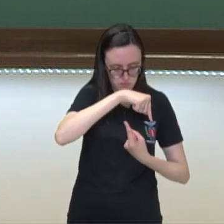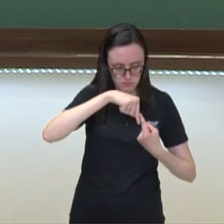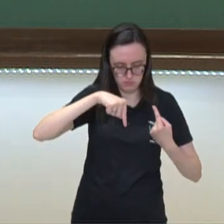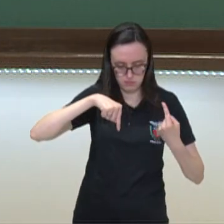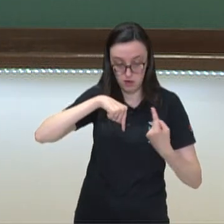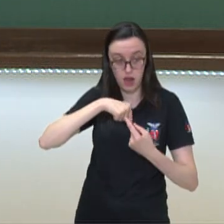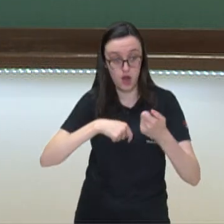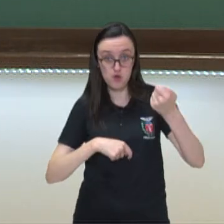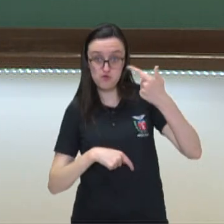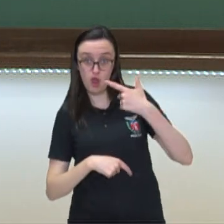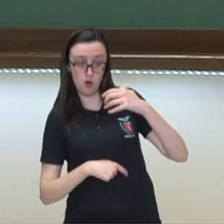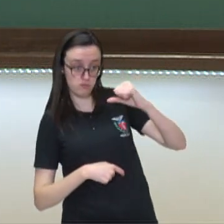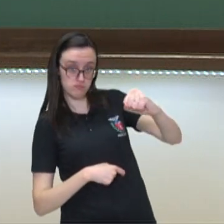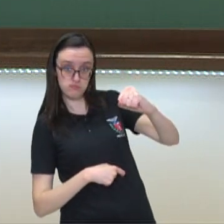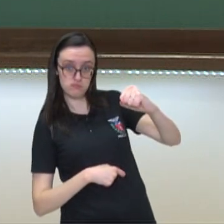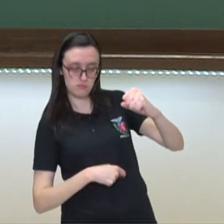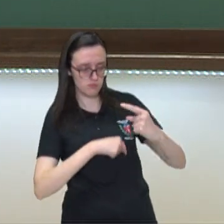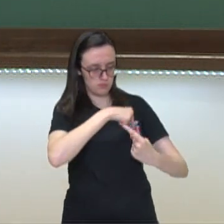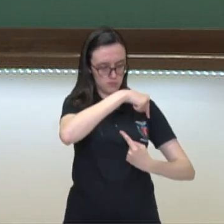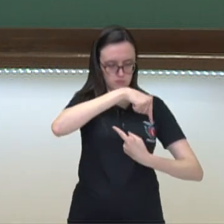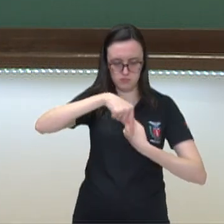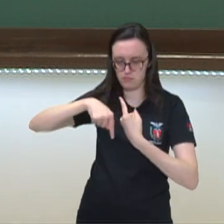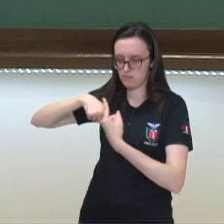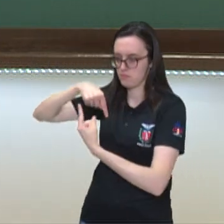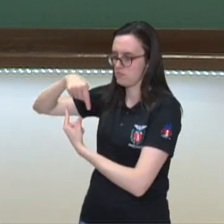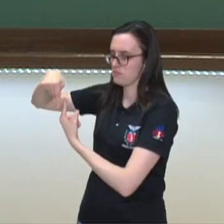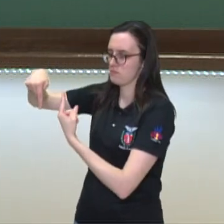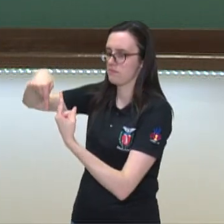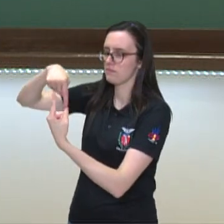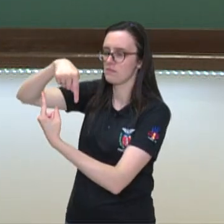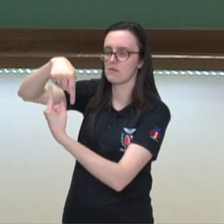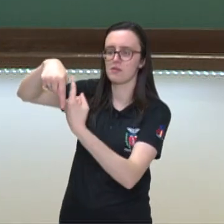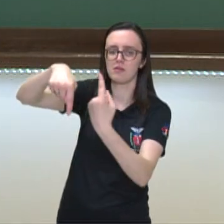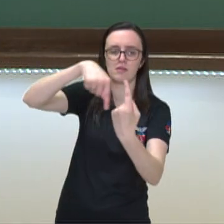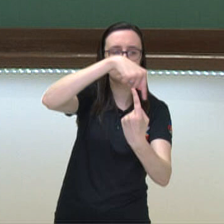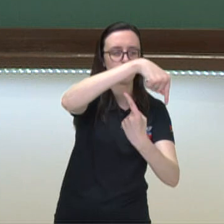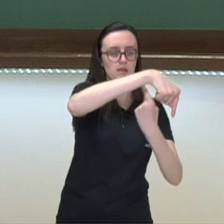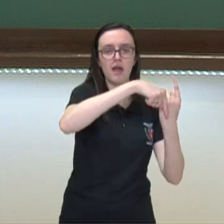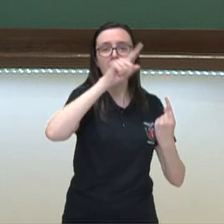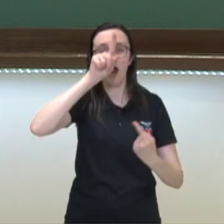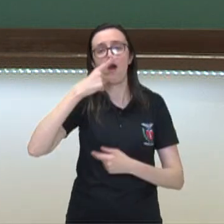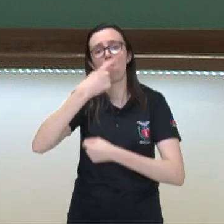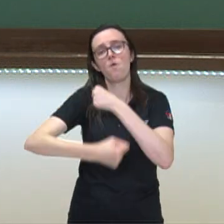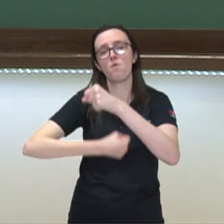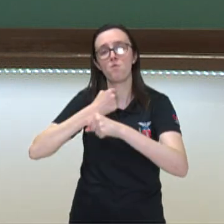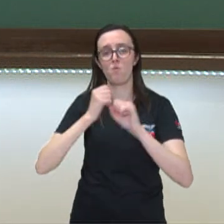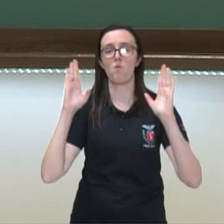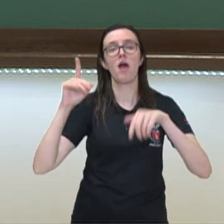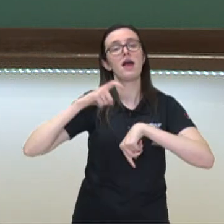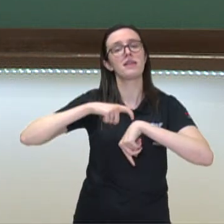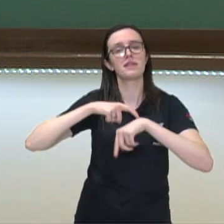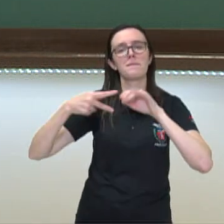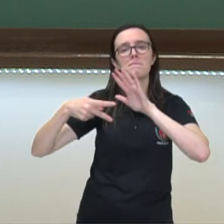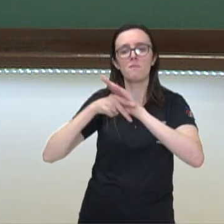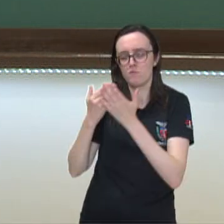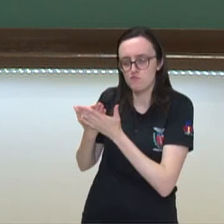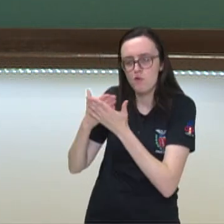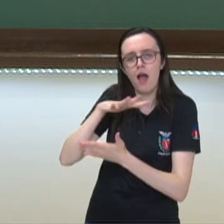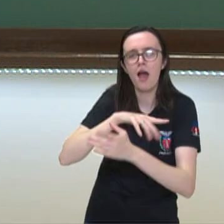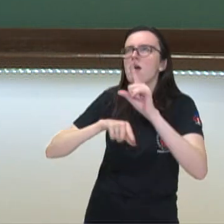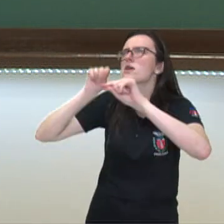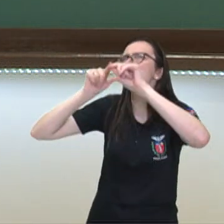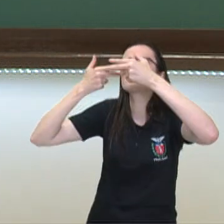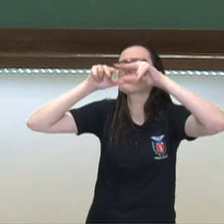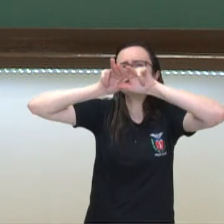a volta no Sol, que forma um ano. Então isso é um tempo cosmológico, astrológico. Quando